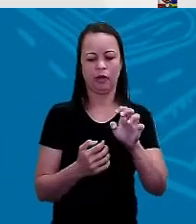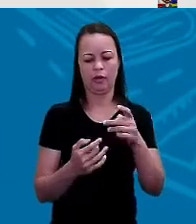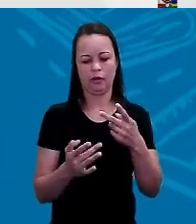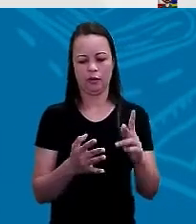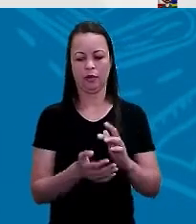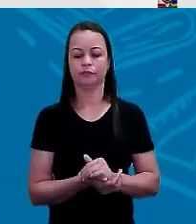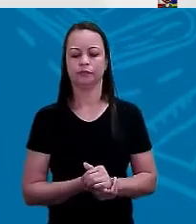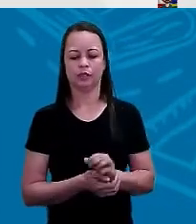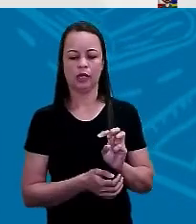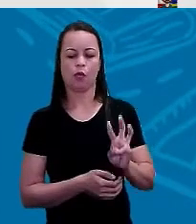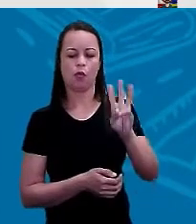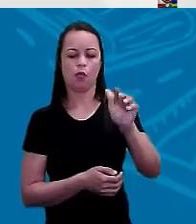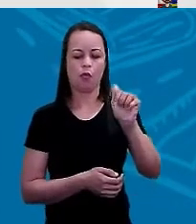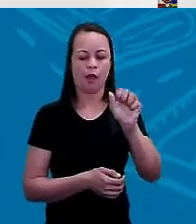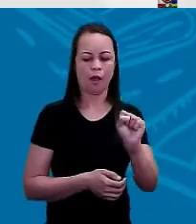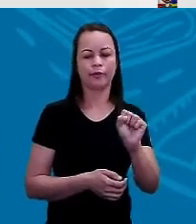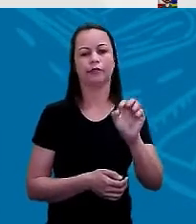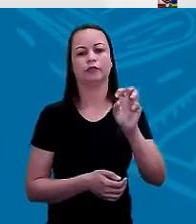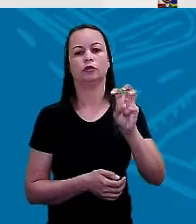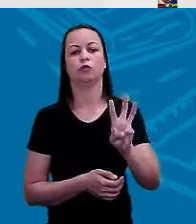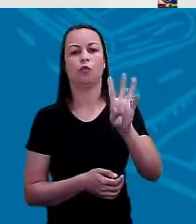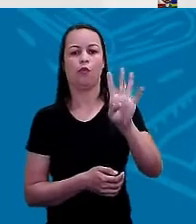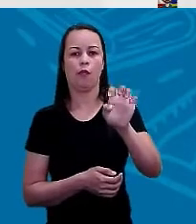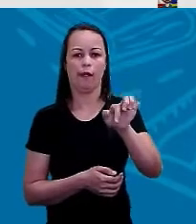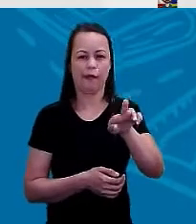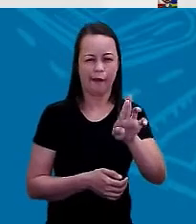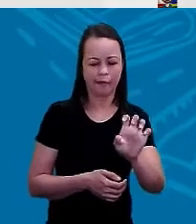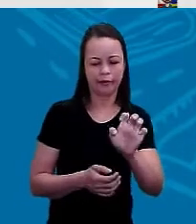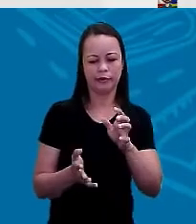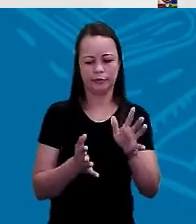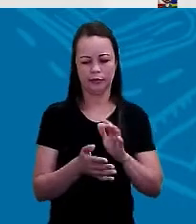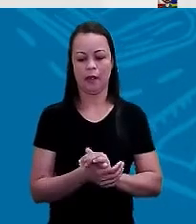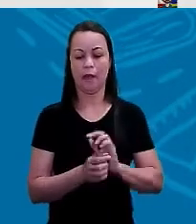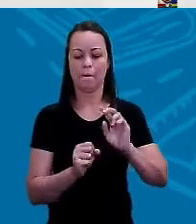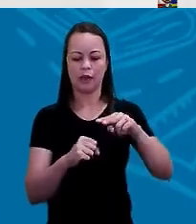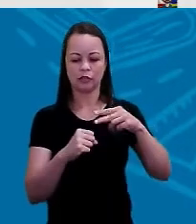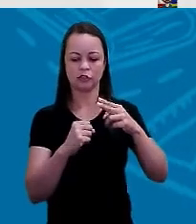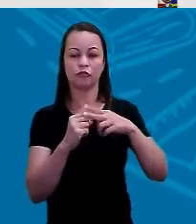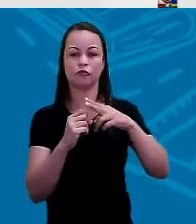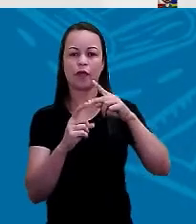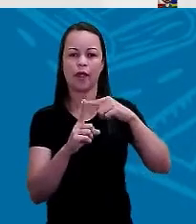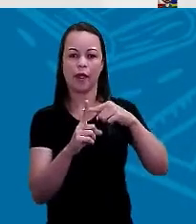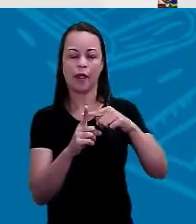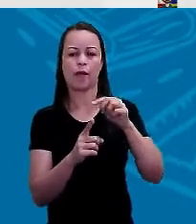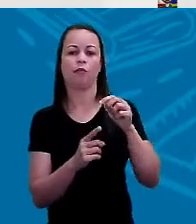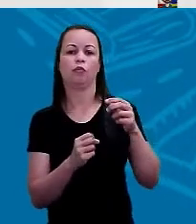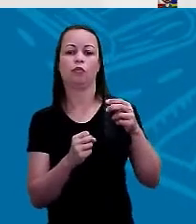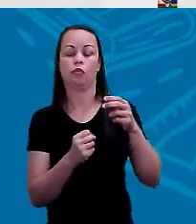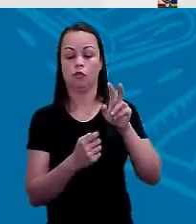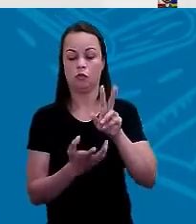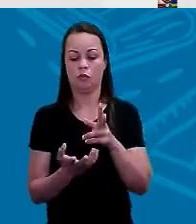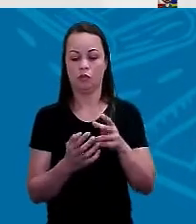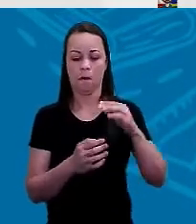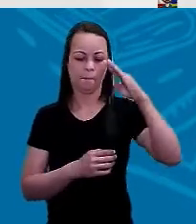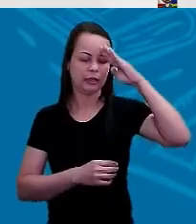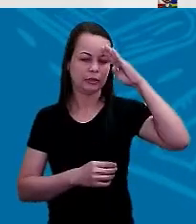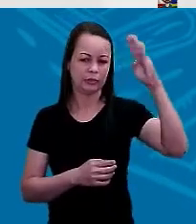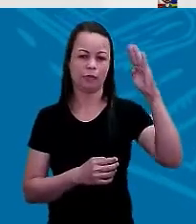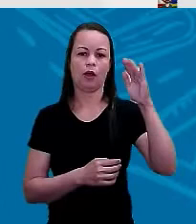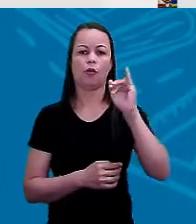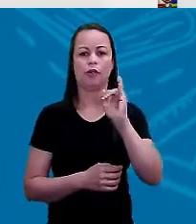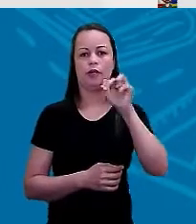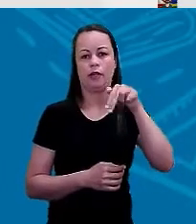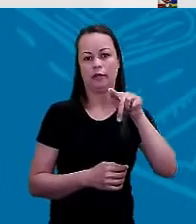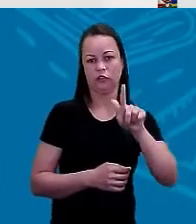digo sujeito, mais verbo to be, was a word, mais verbo principal com ing. Veja a primeira frase aí. Quando eu